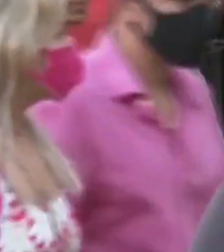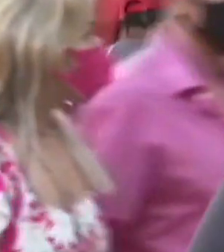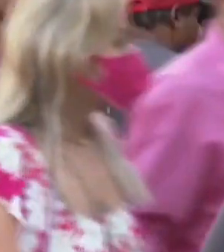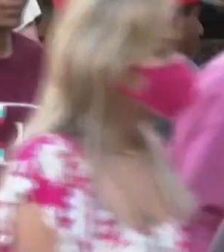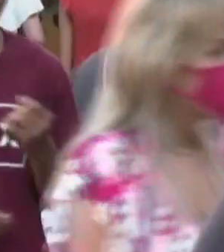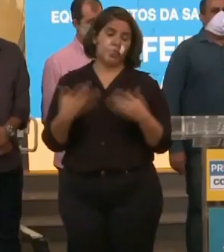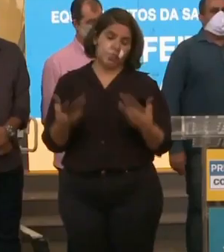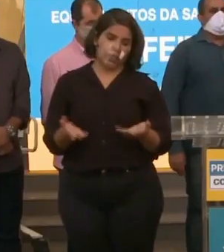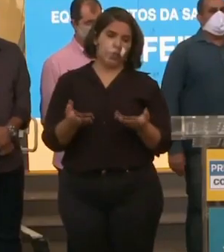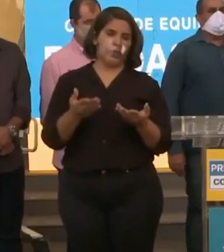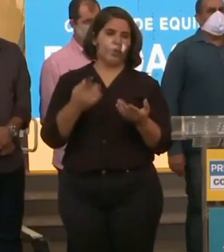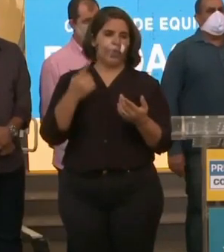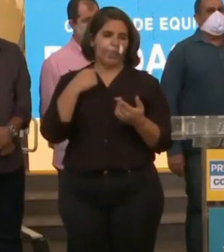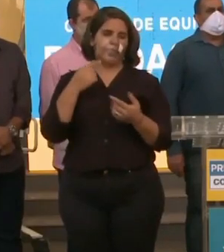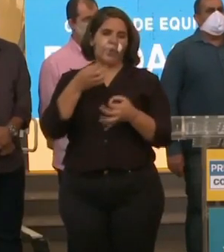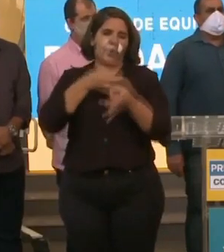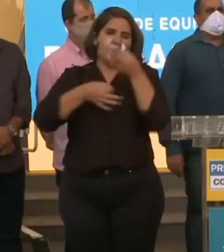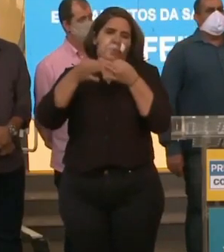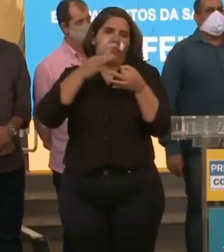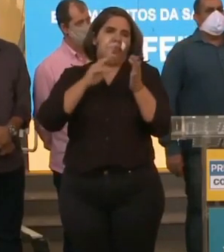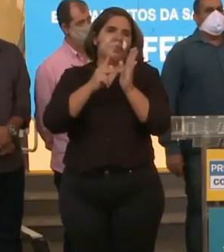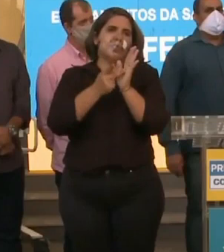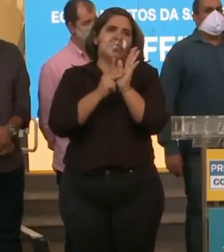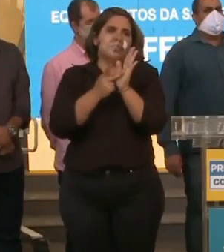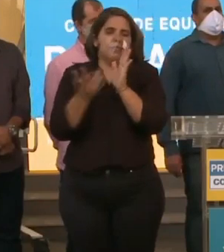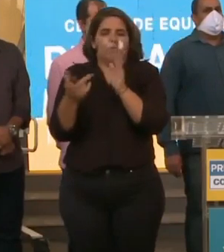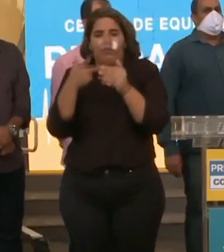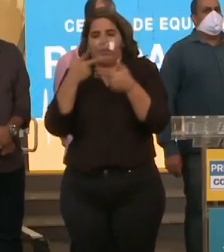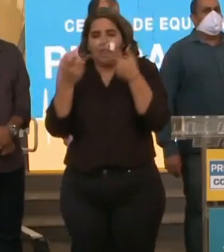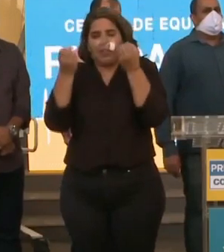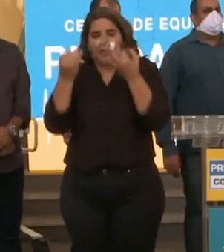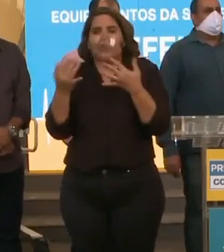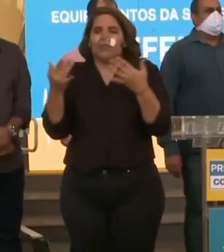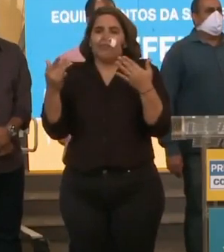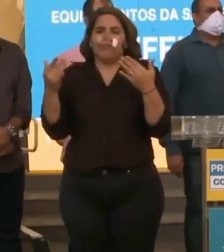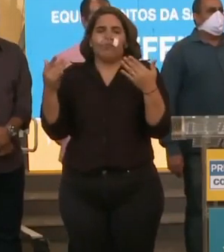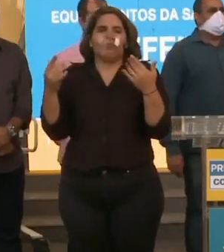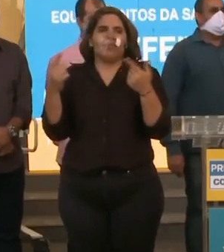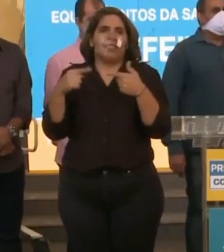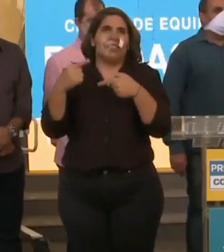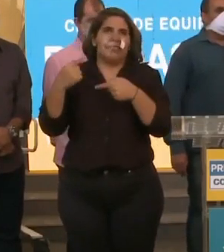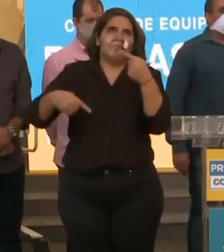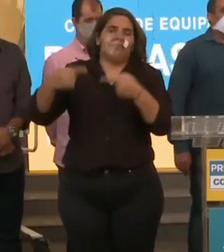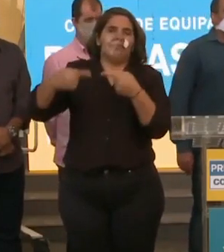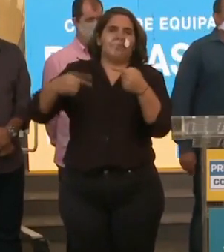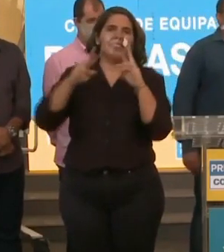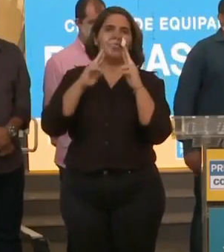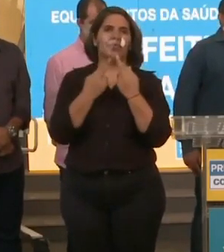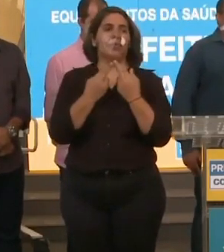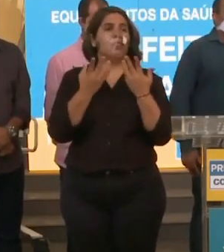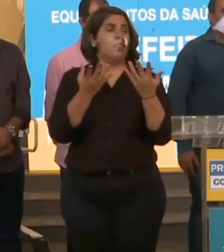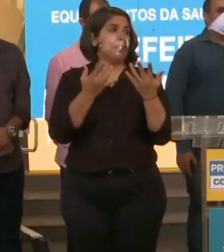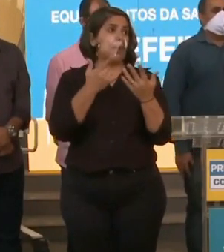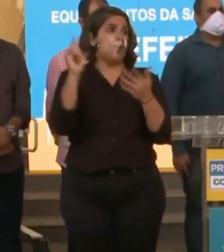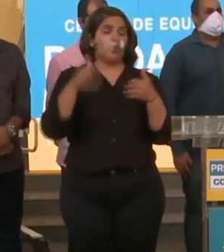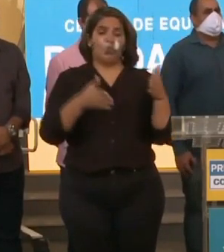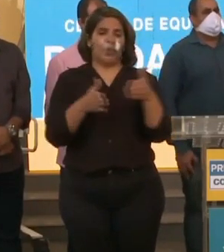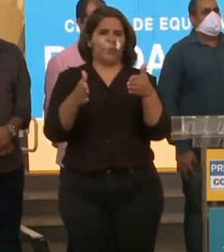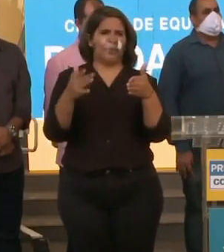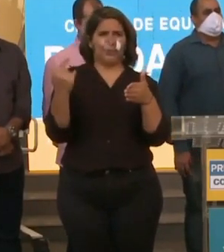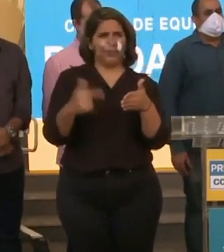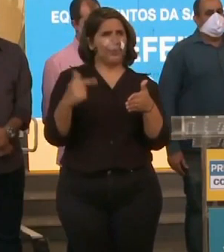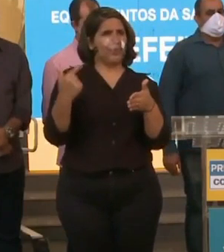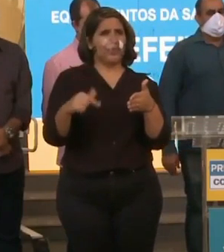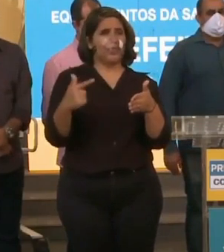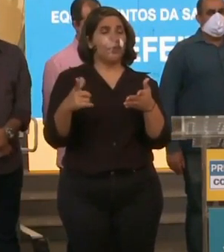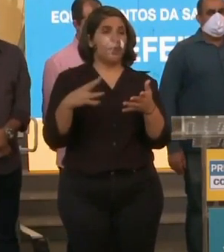e empresários. O prefeito Marcelo Crivella, do Republicanos, disse que a flexibilização só está sendo possível graças aos bons